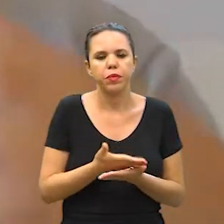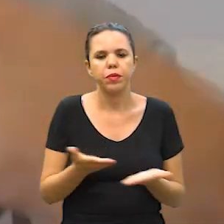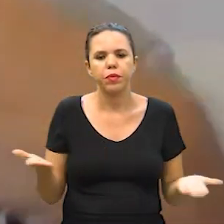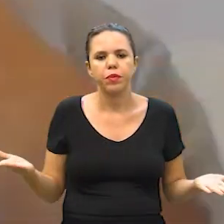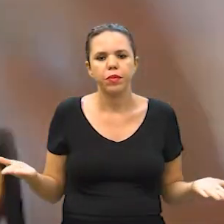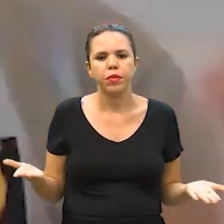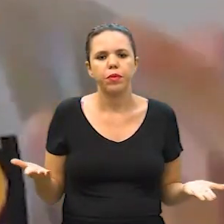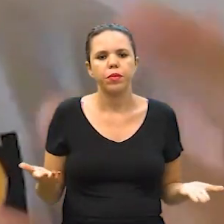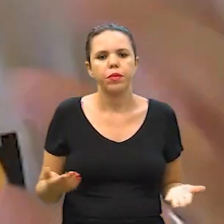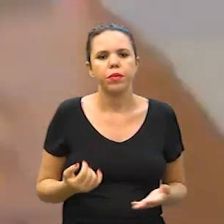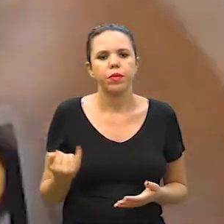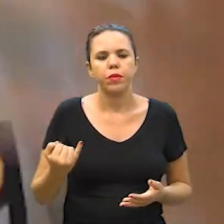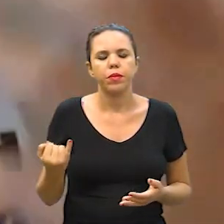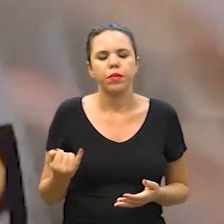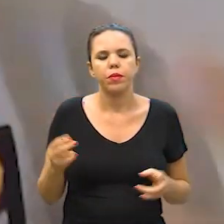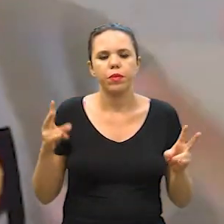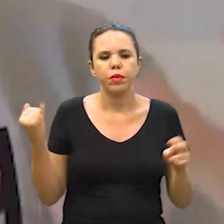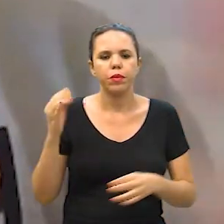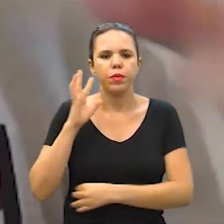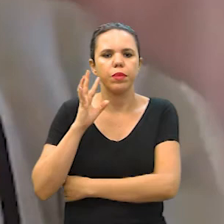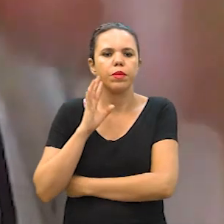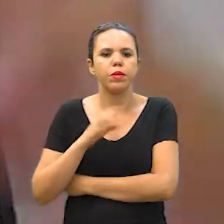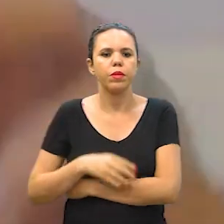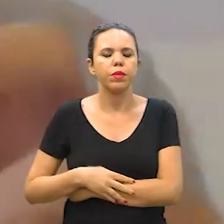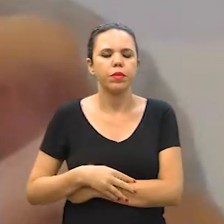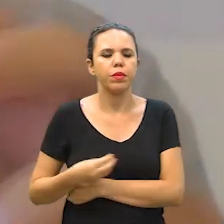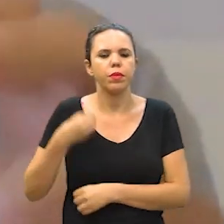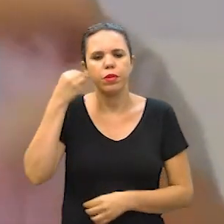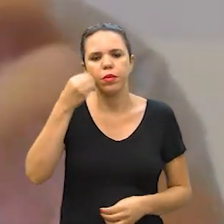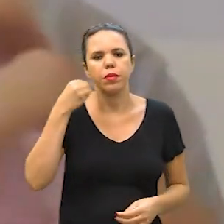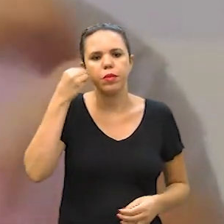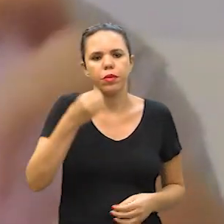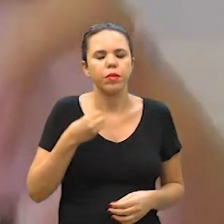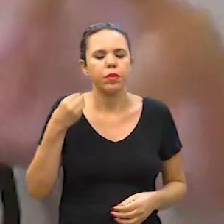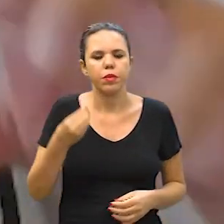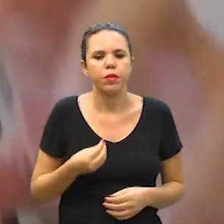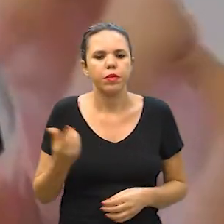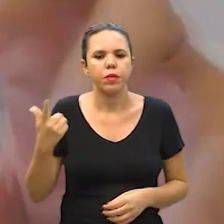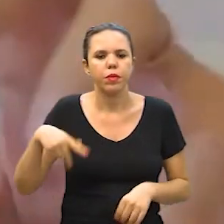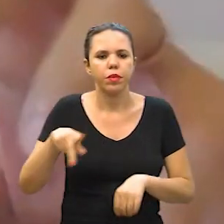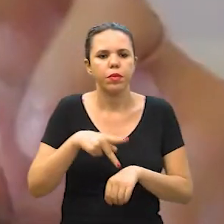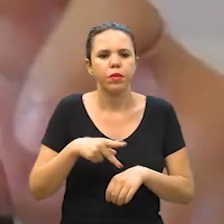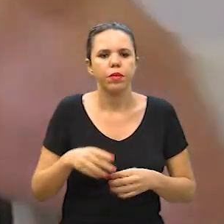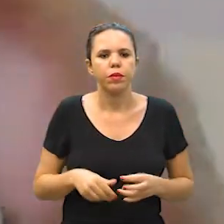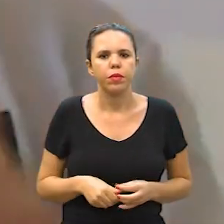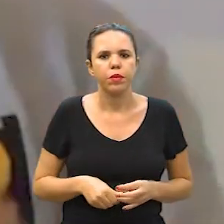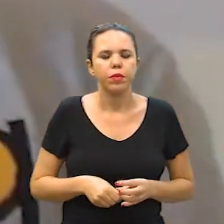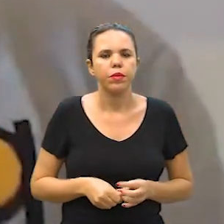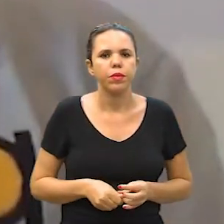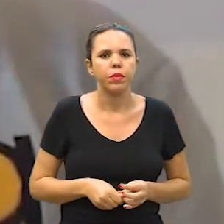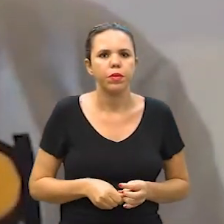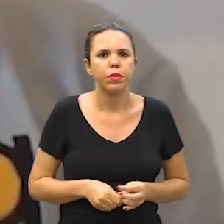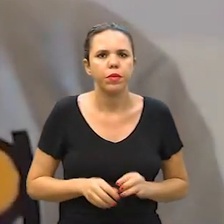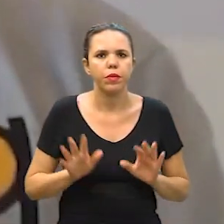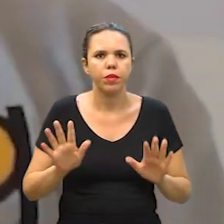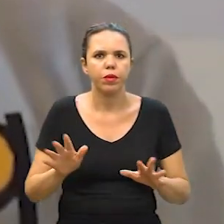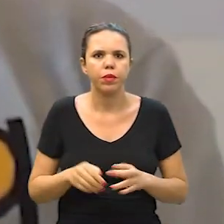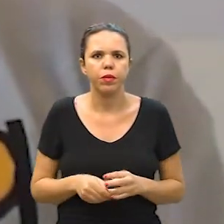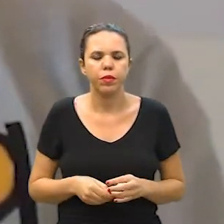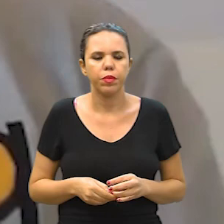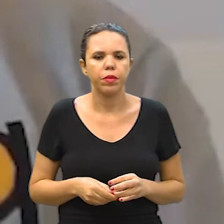presencial conta demais, porque é muito bacana a vivência em um outro país.